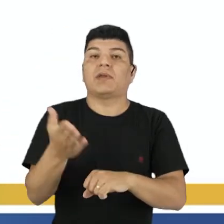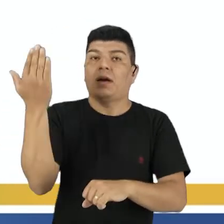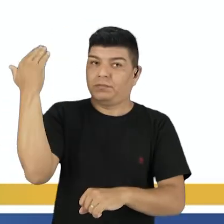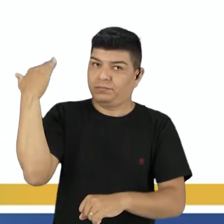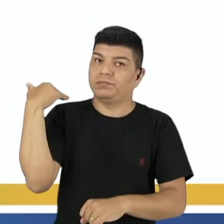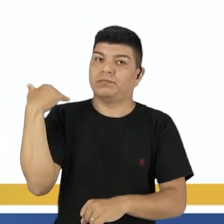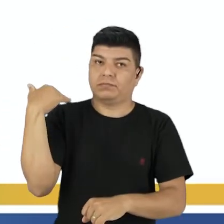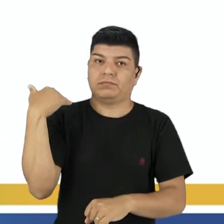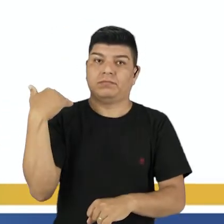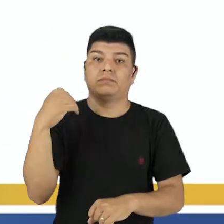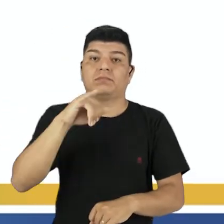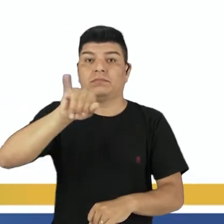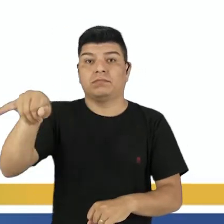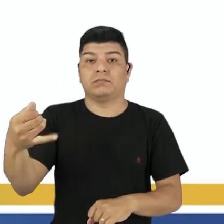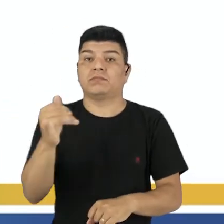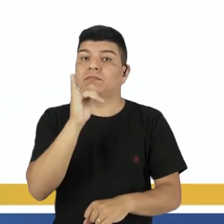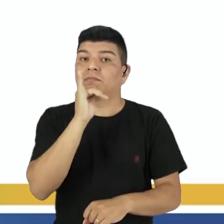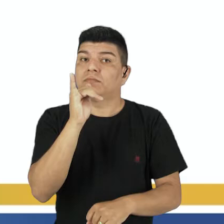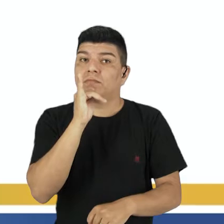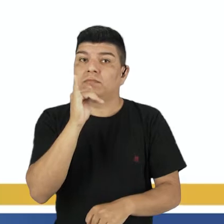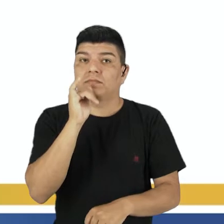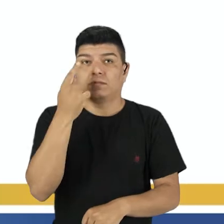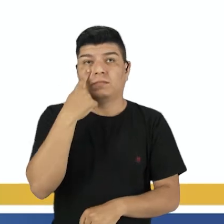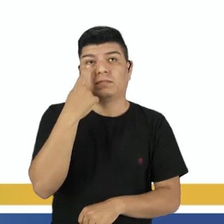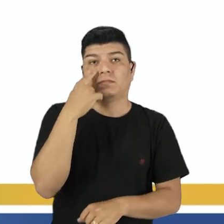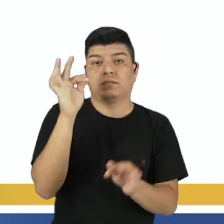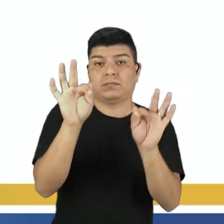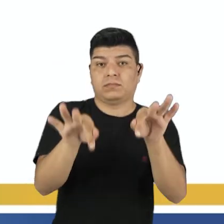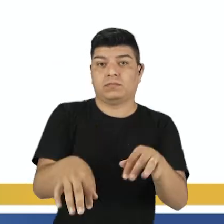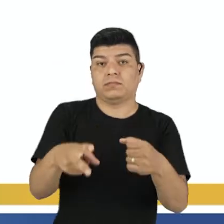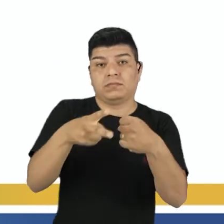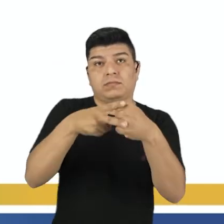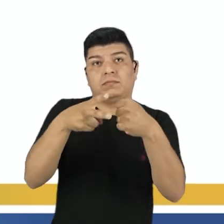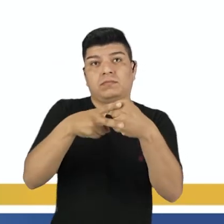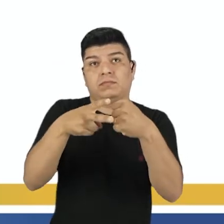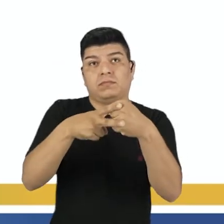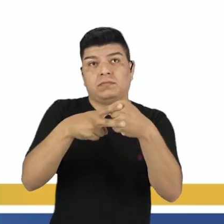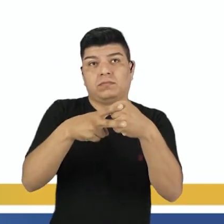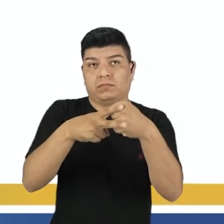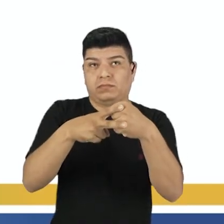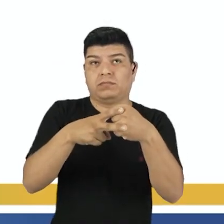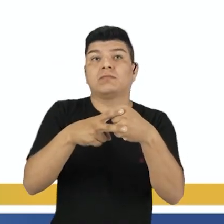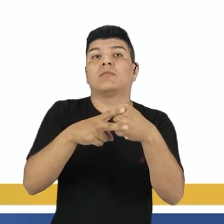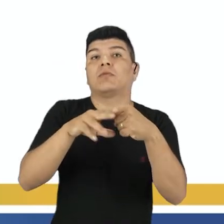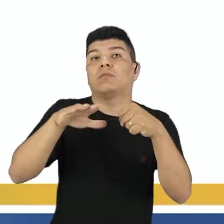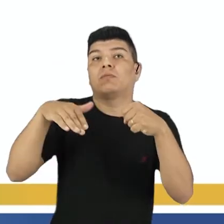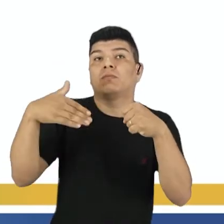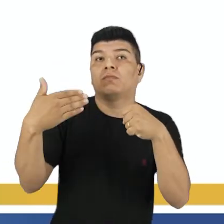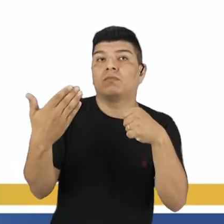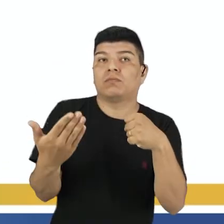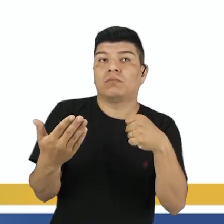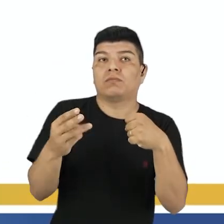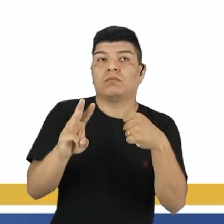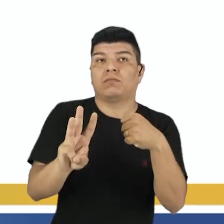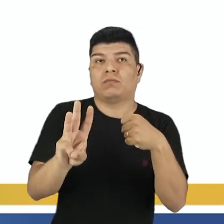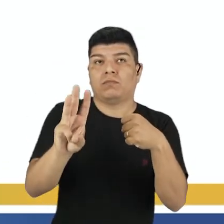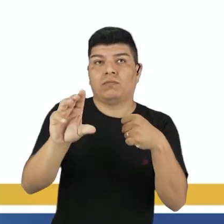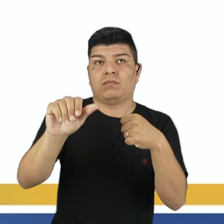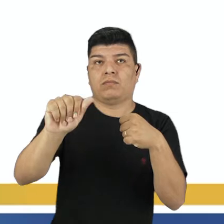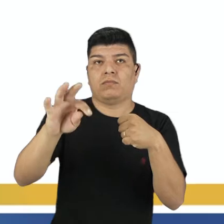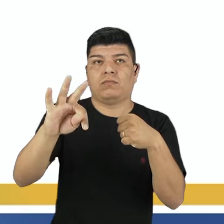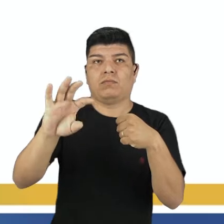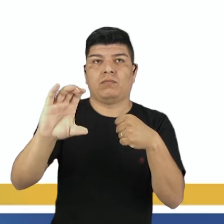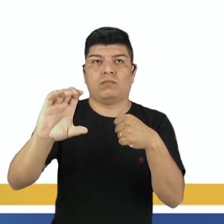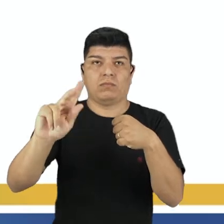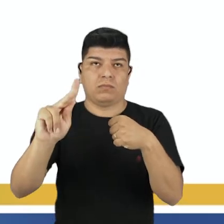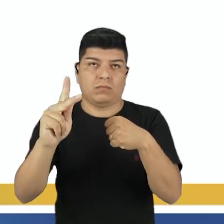passado. E aproveitando o exemplo aí, observem que no final do verbo watch, nós temos o ED no final.